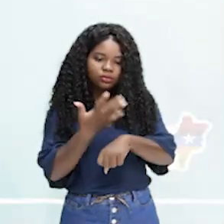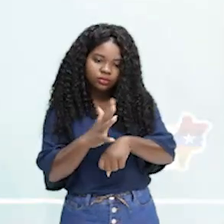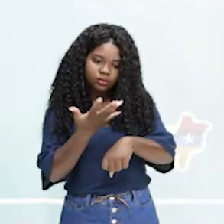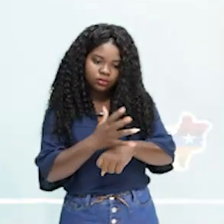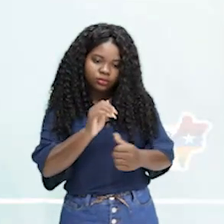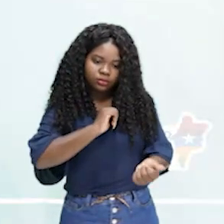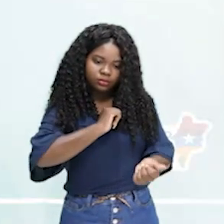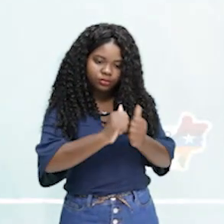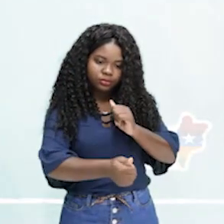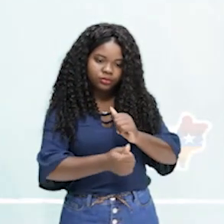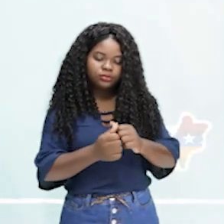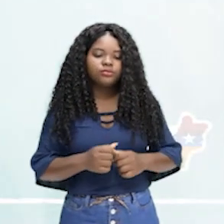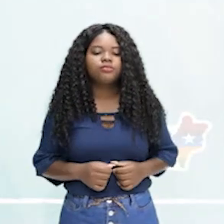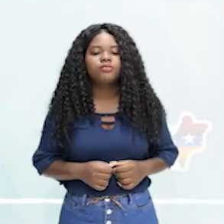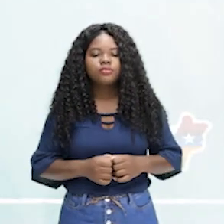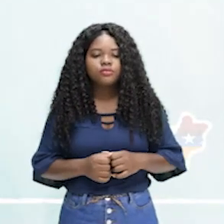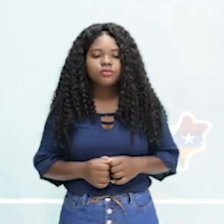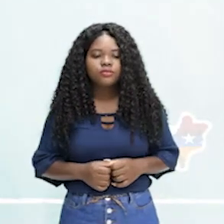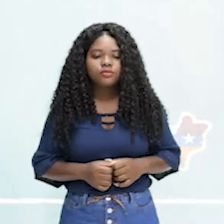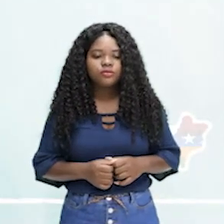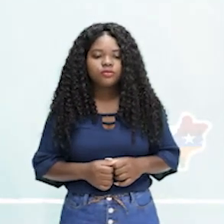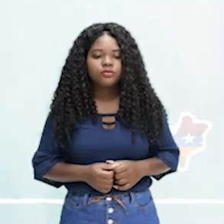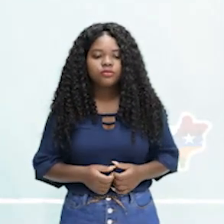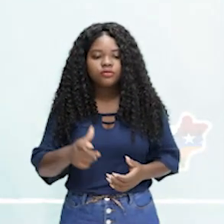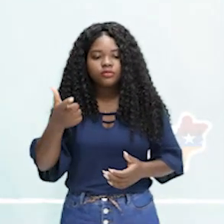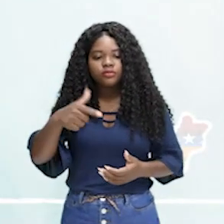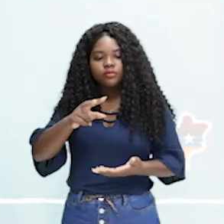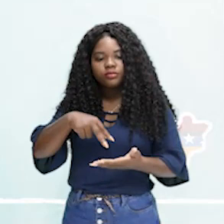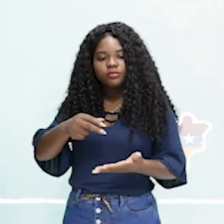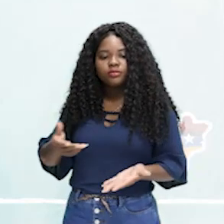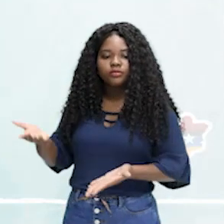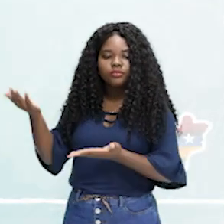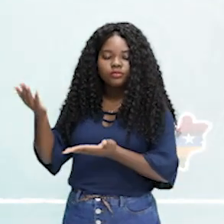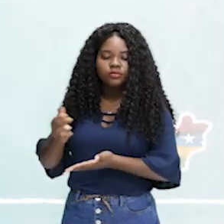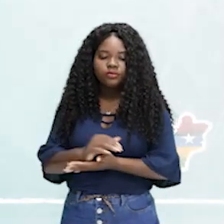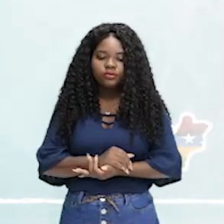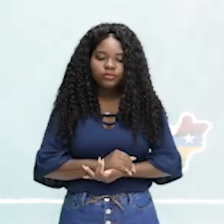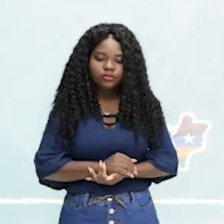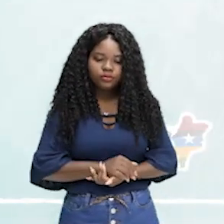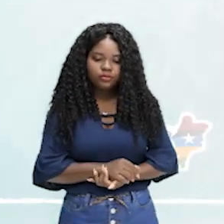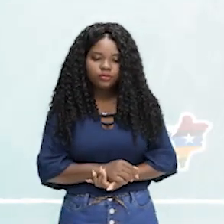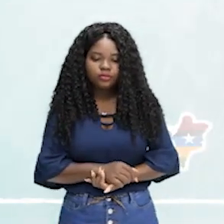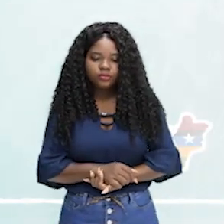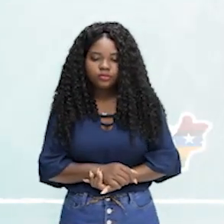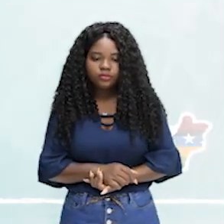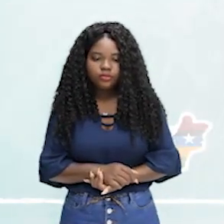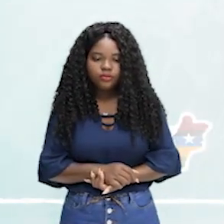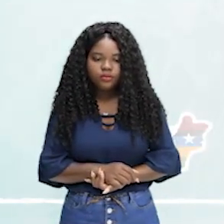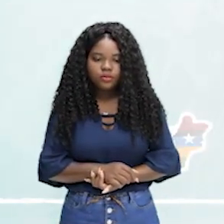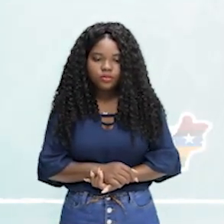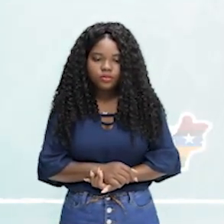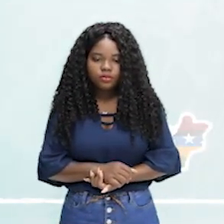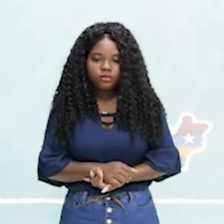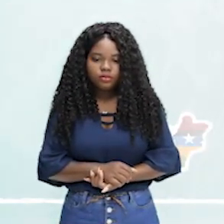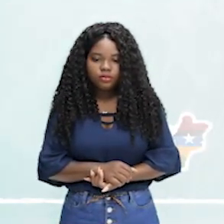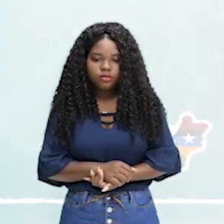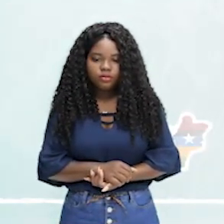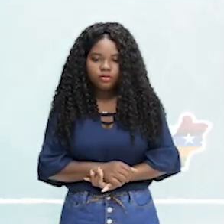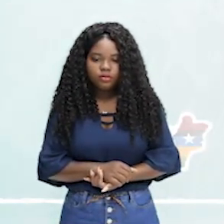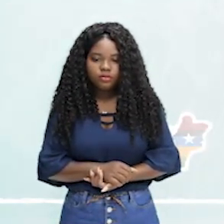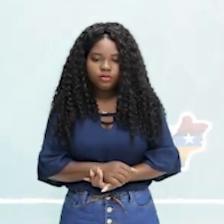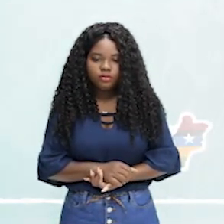segunda parte da nossa aula, que é o treinamento esportivo. É entendido como sendo o processo de adaptação e estímulos